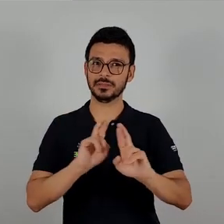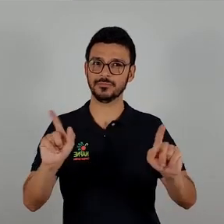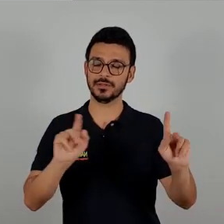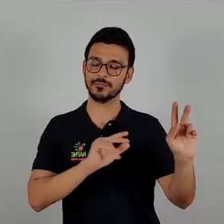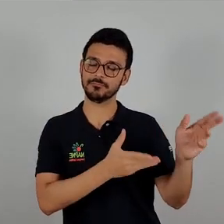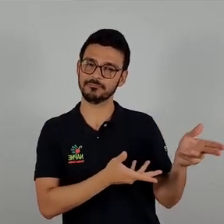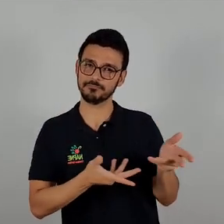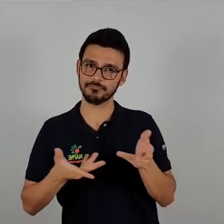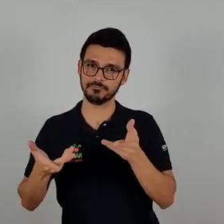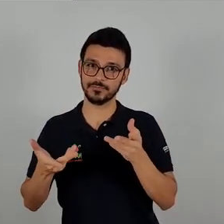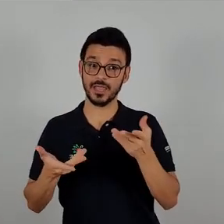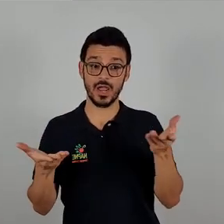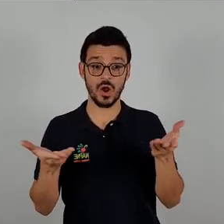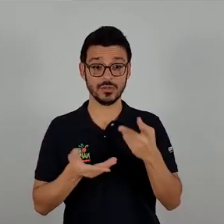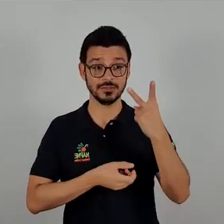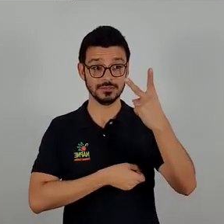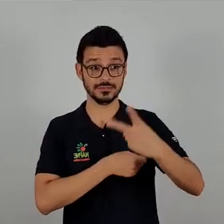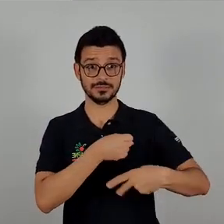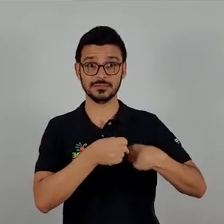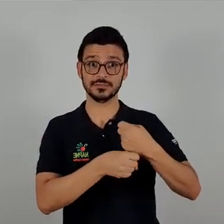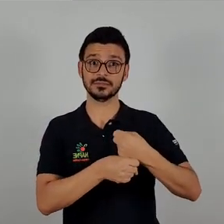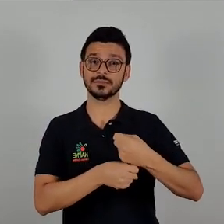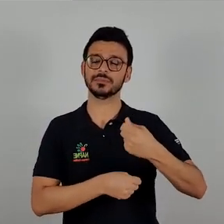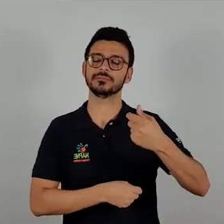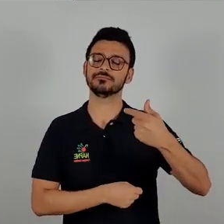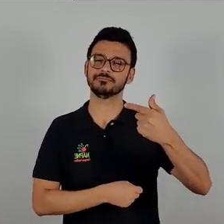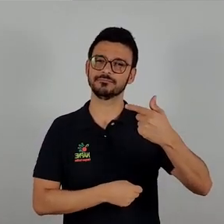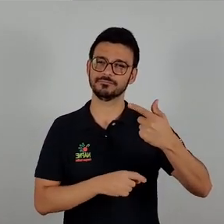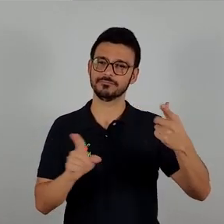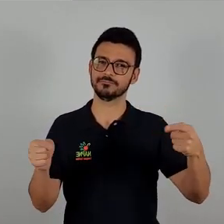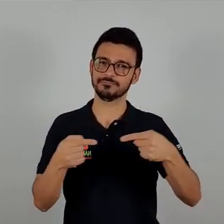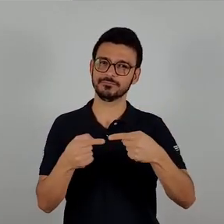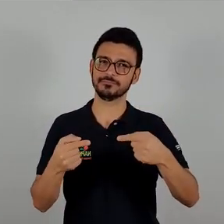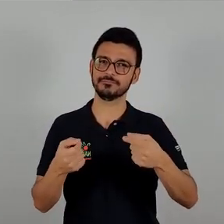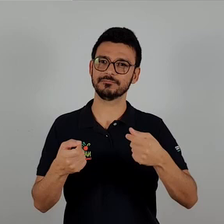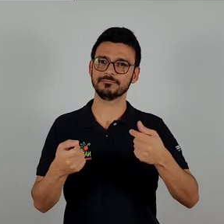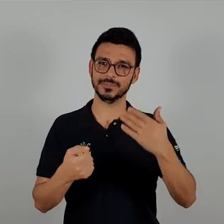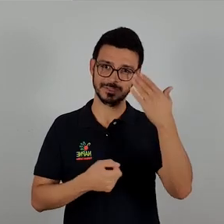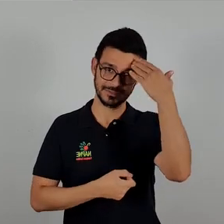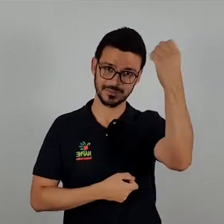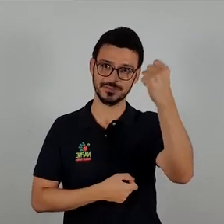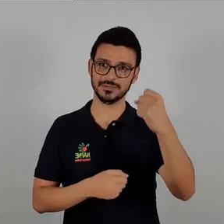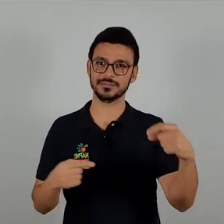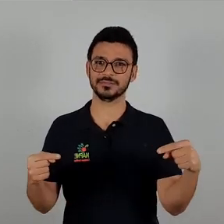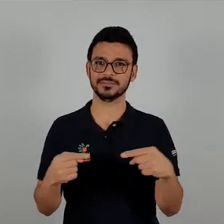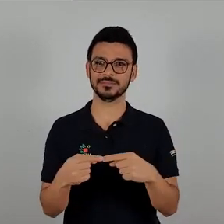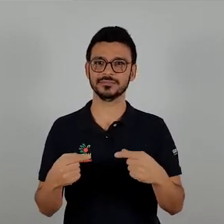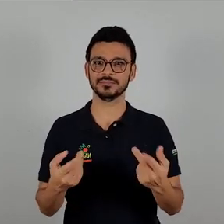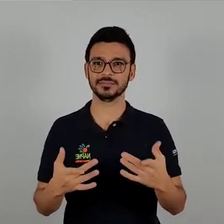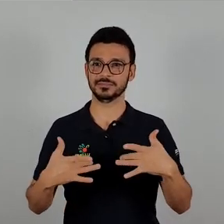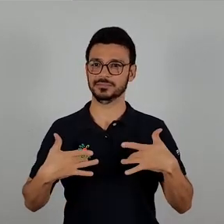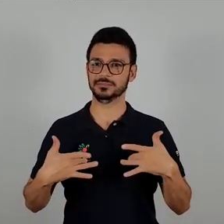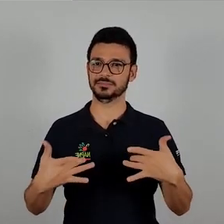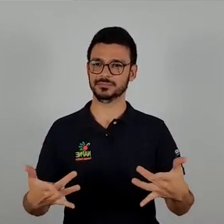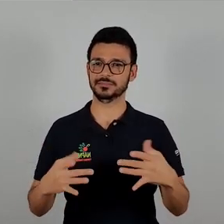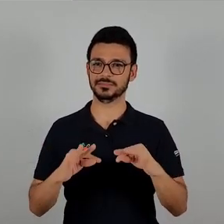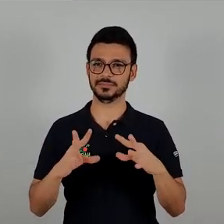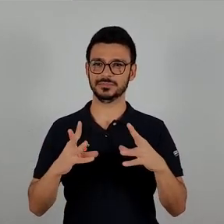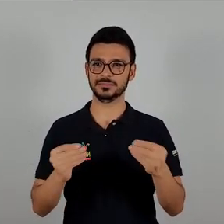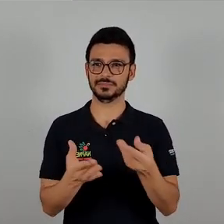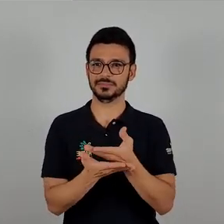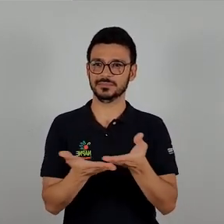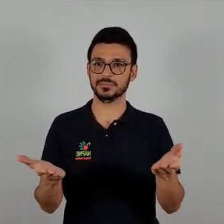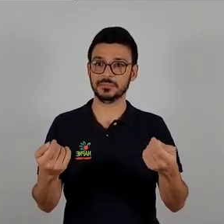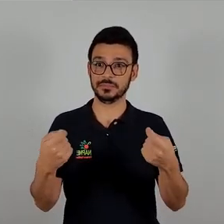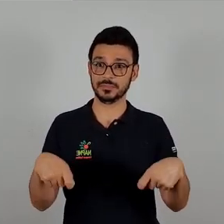homeopatia também, é outro assunto que não tem nada a ver com a medicina chinesa, também a gente está à disposição aí. Tá que legal, vou chamar assim. Obrigada,